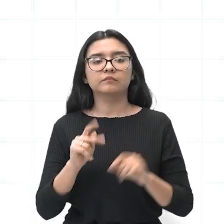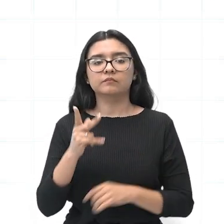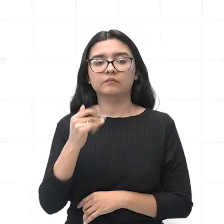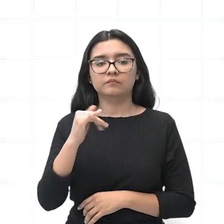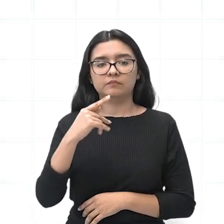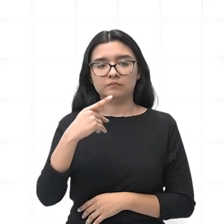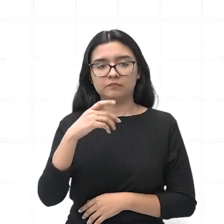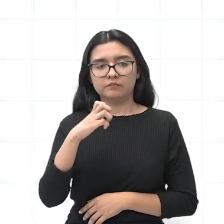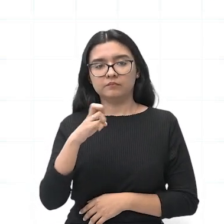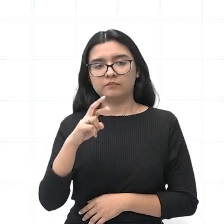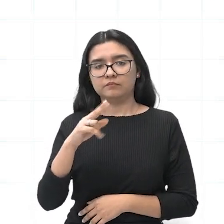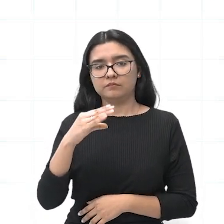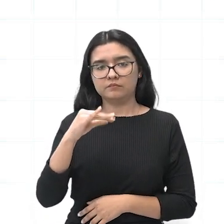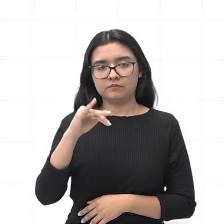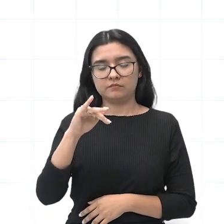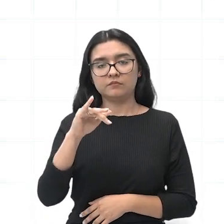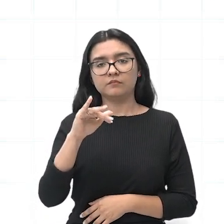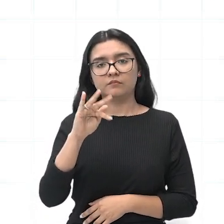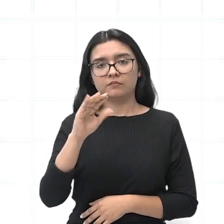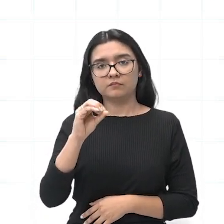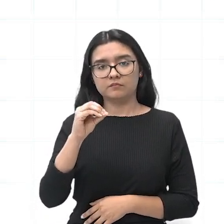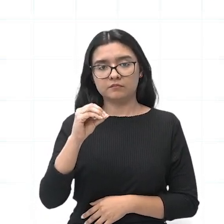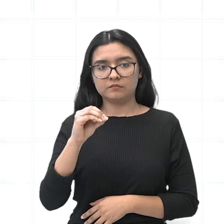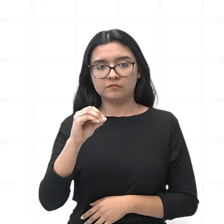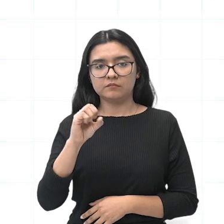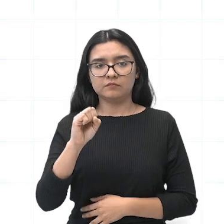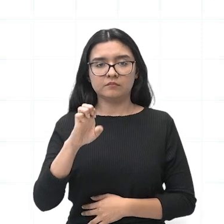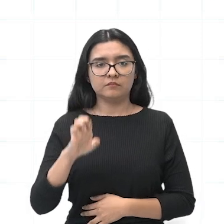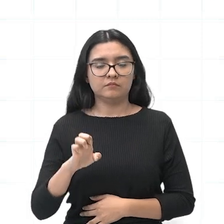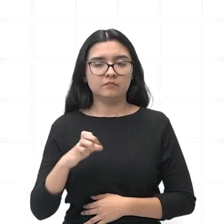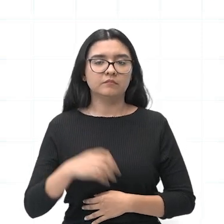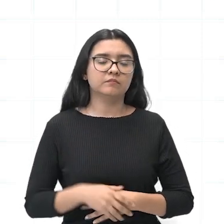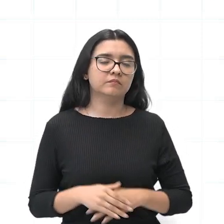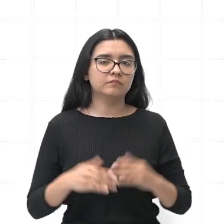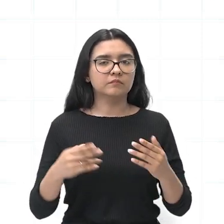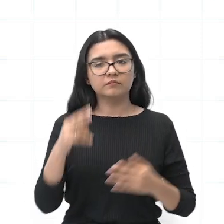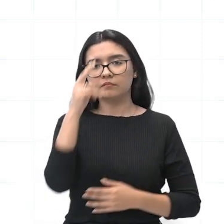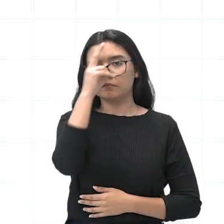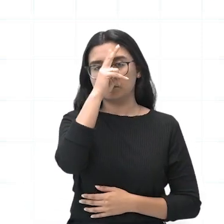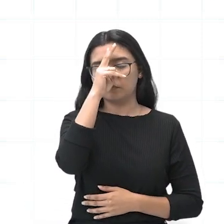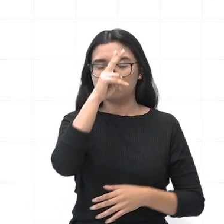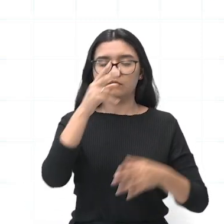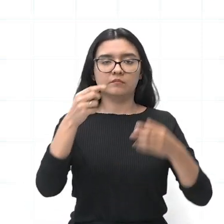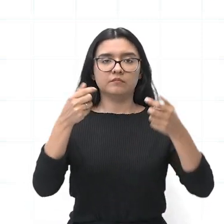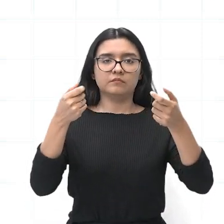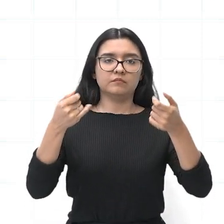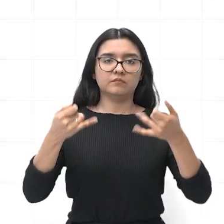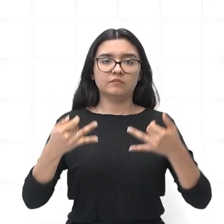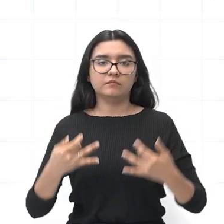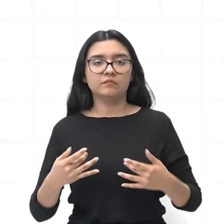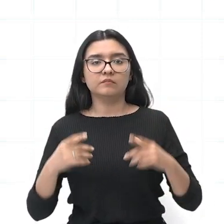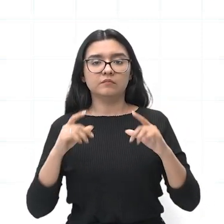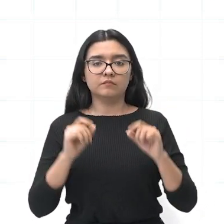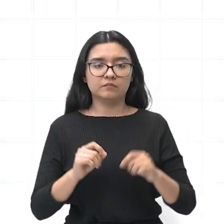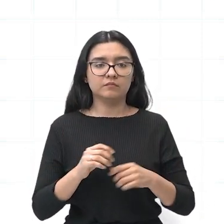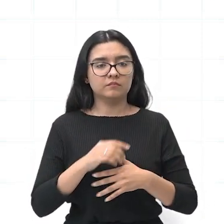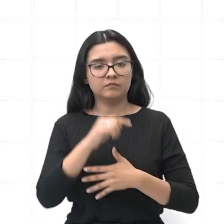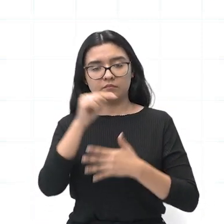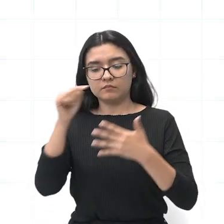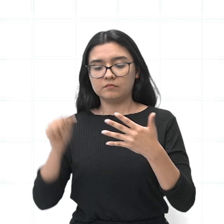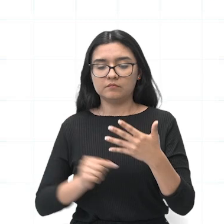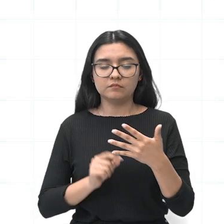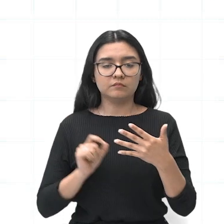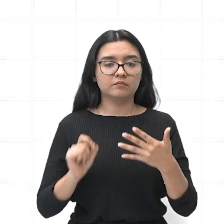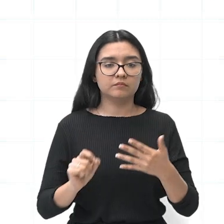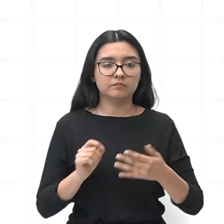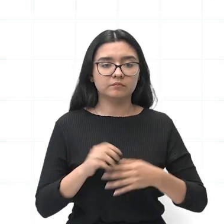hipercifose torácica na altura do tórax. Lembra que a gente falou ali das disposições,